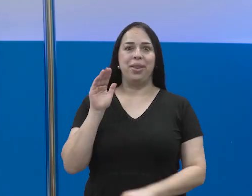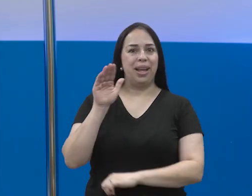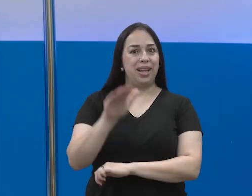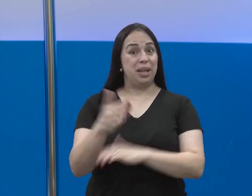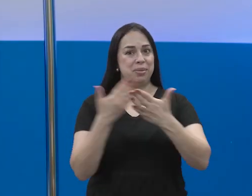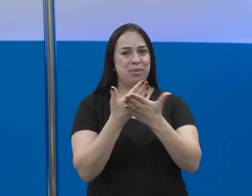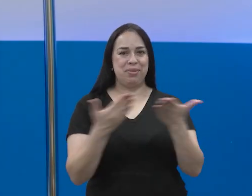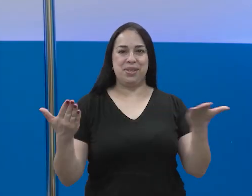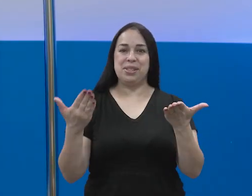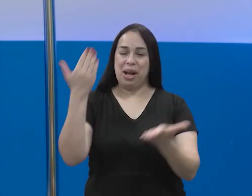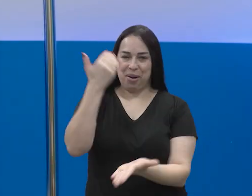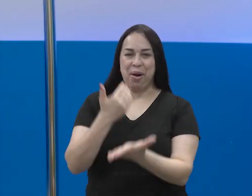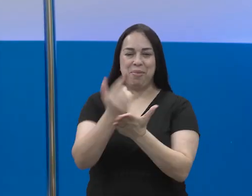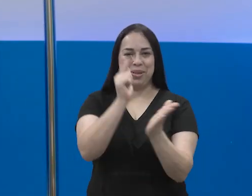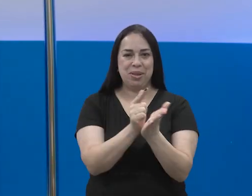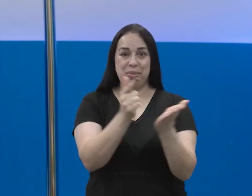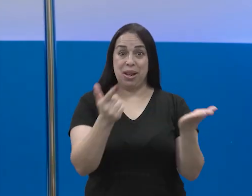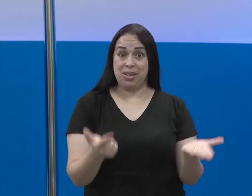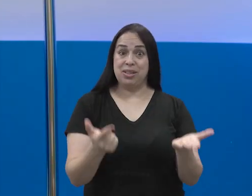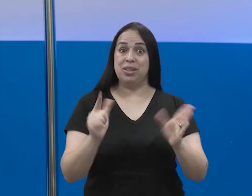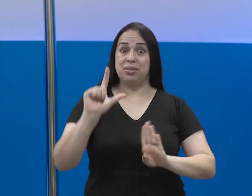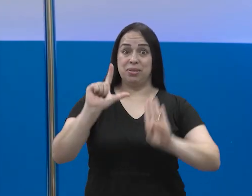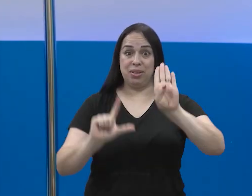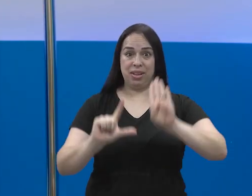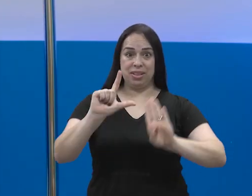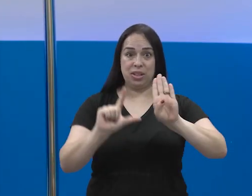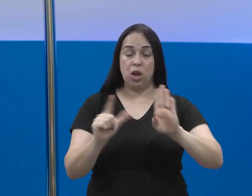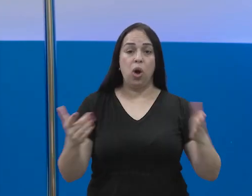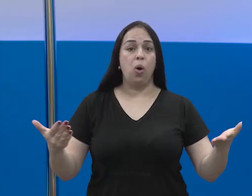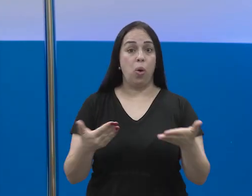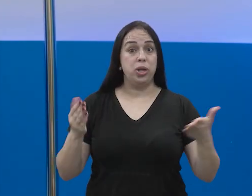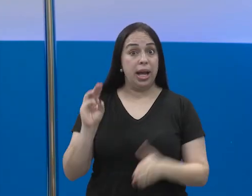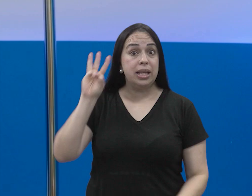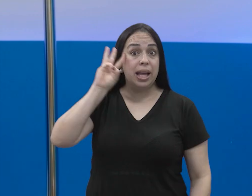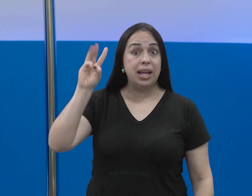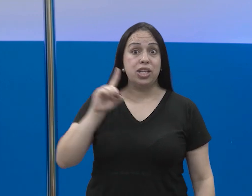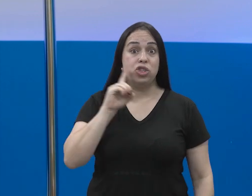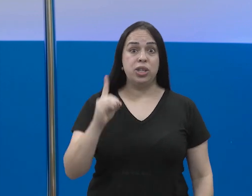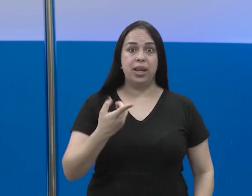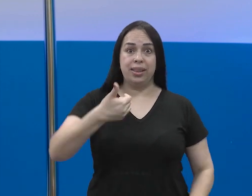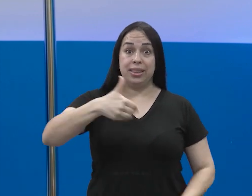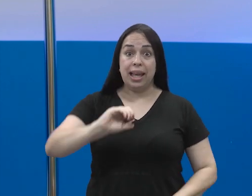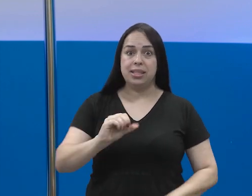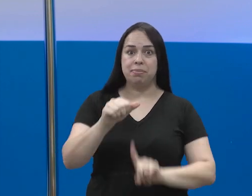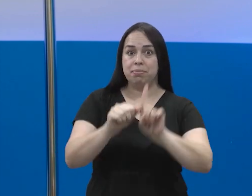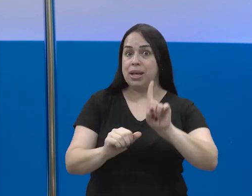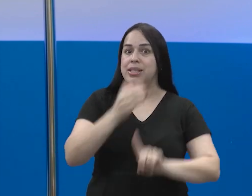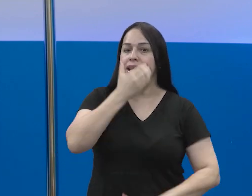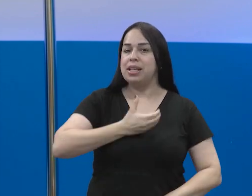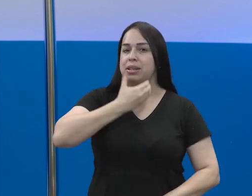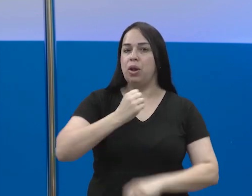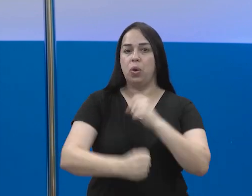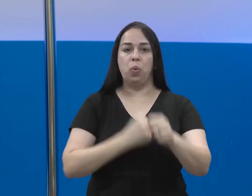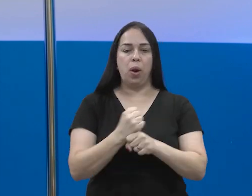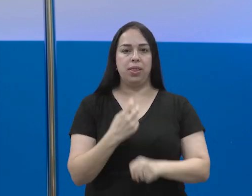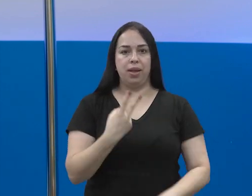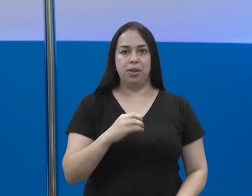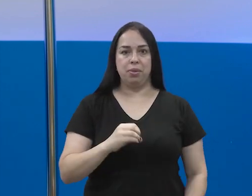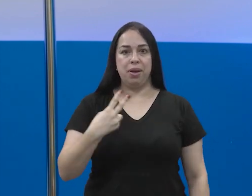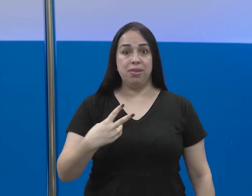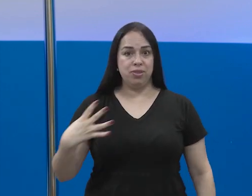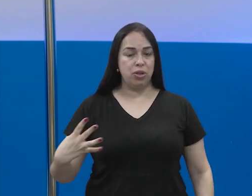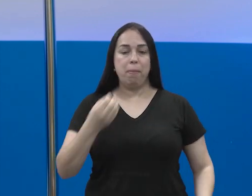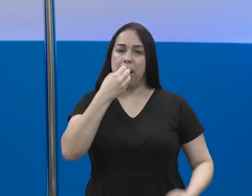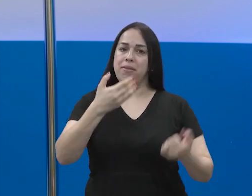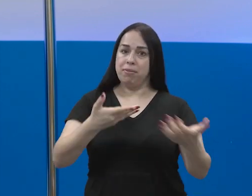Muito boa tarde para você, no ar o Boletim Legislativo desta terça-feira, dia 10 de dezembro de 2024.